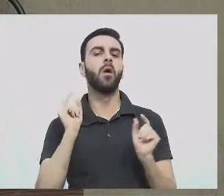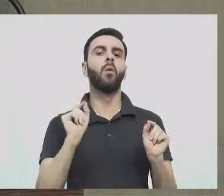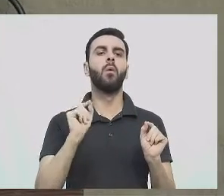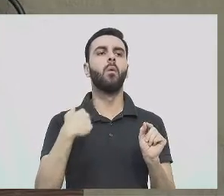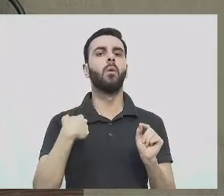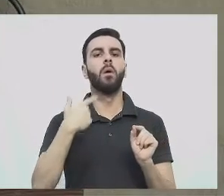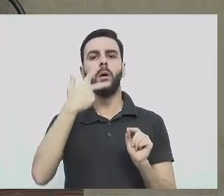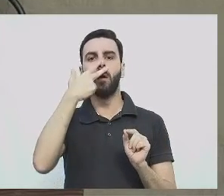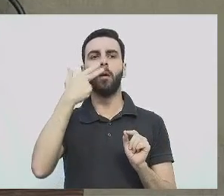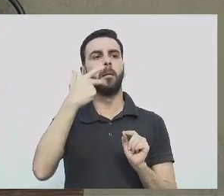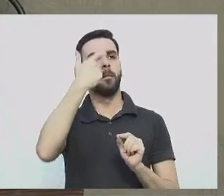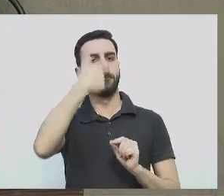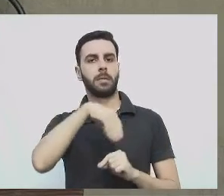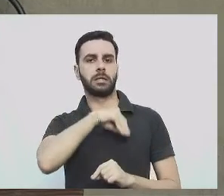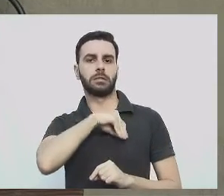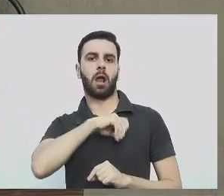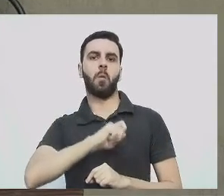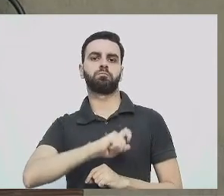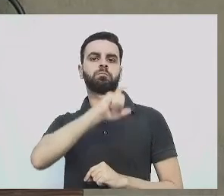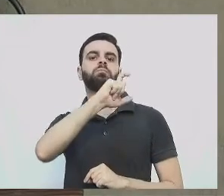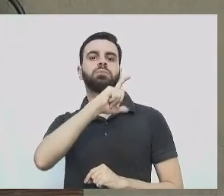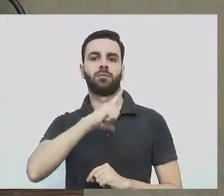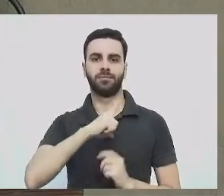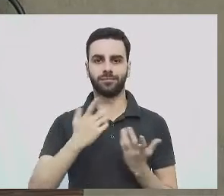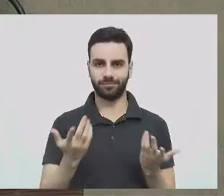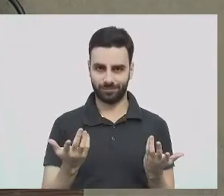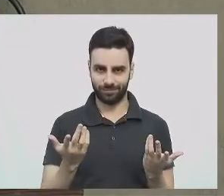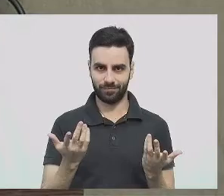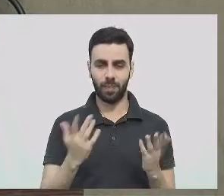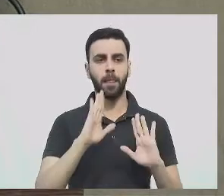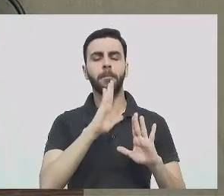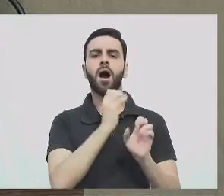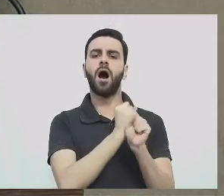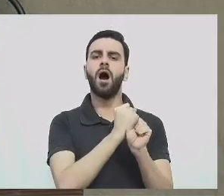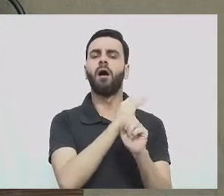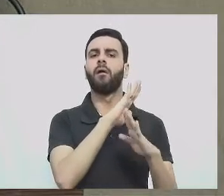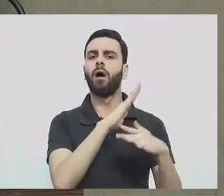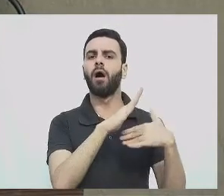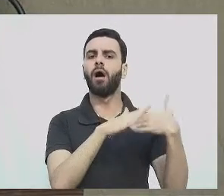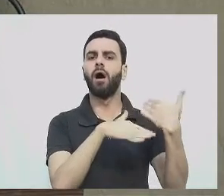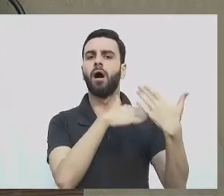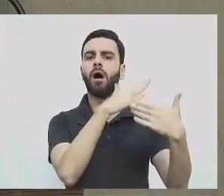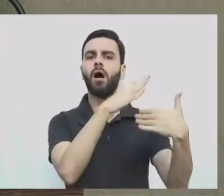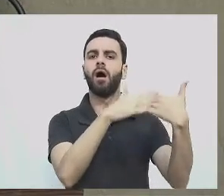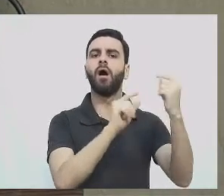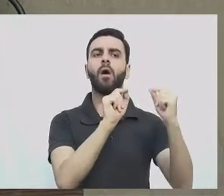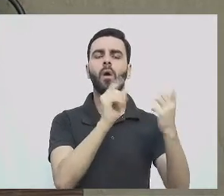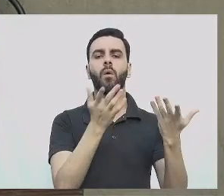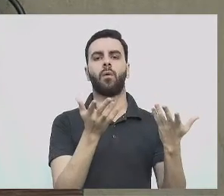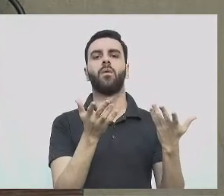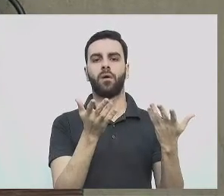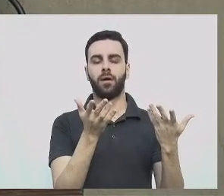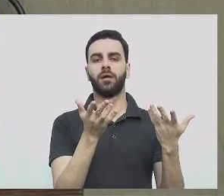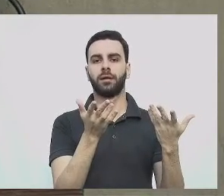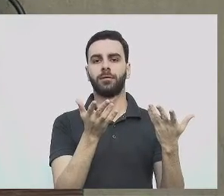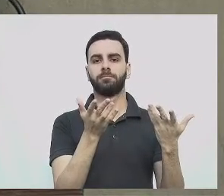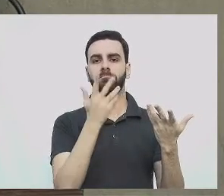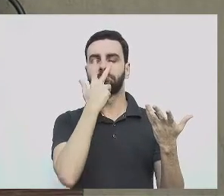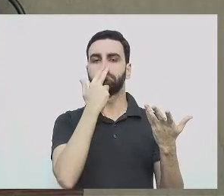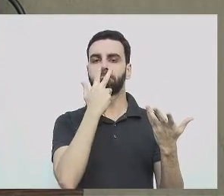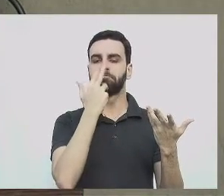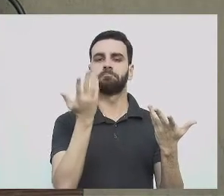colocavam para si altos salários, e com o passar do tempo, os grupos